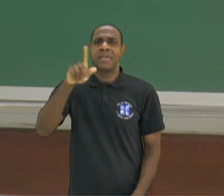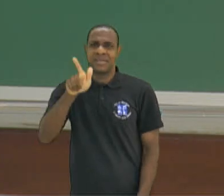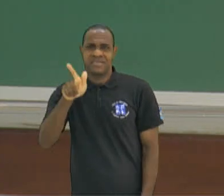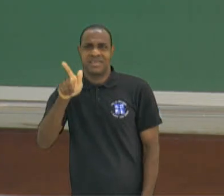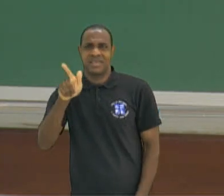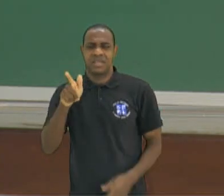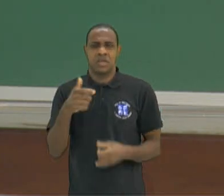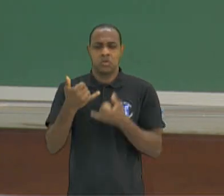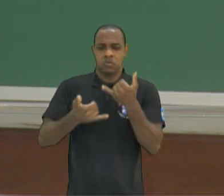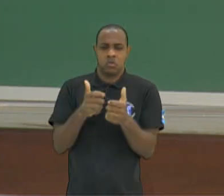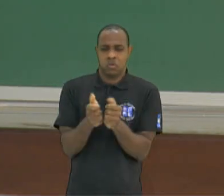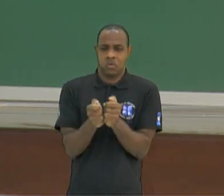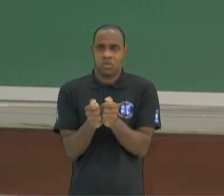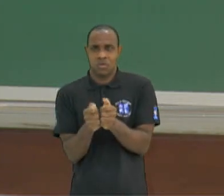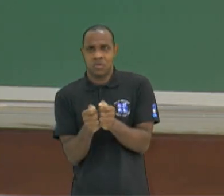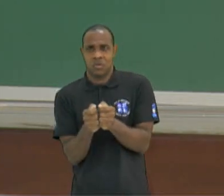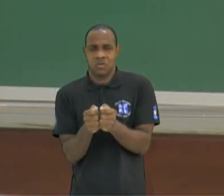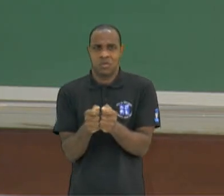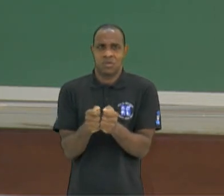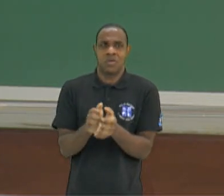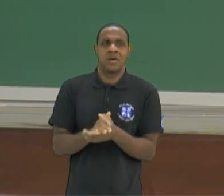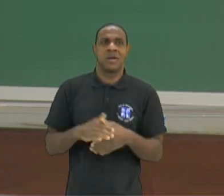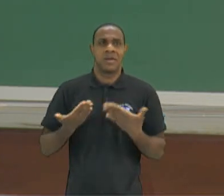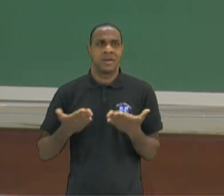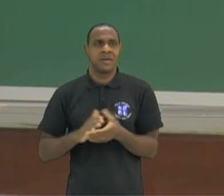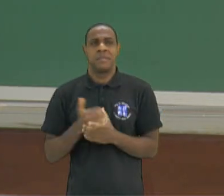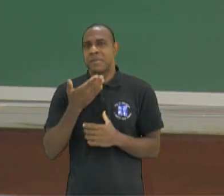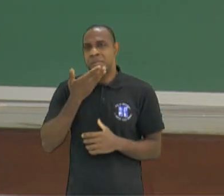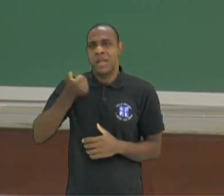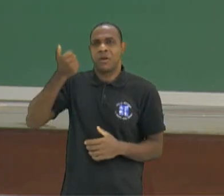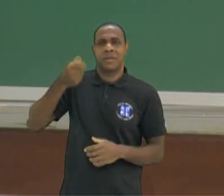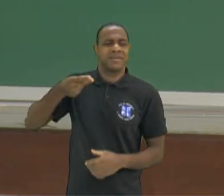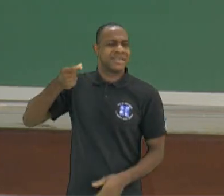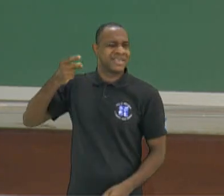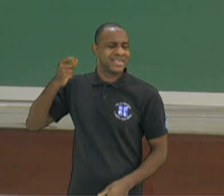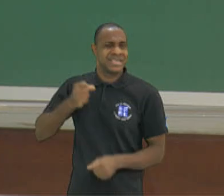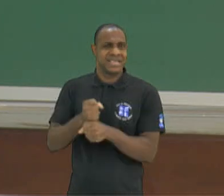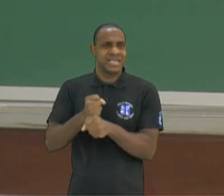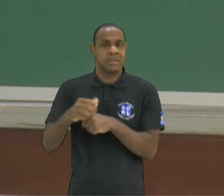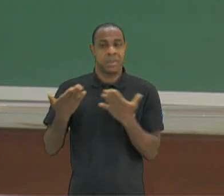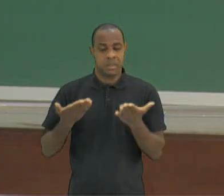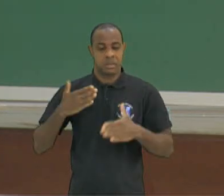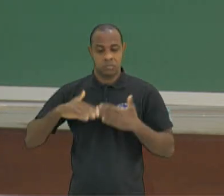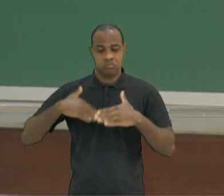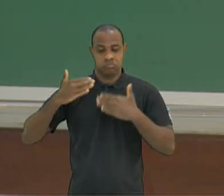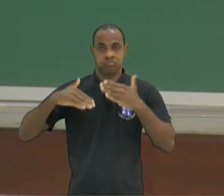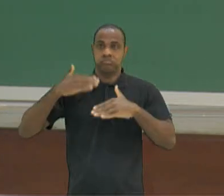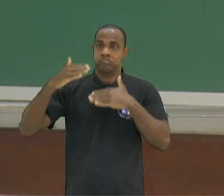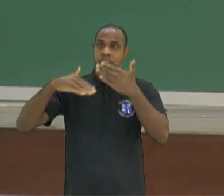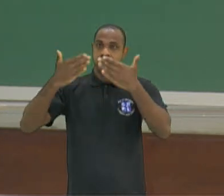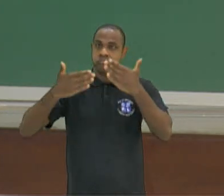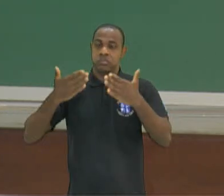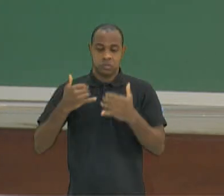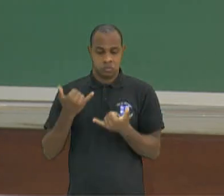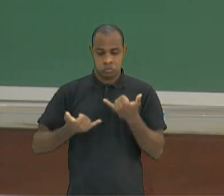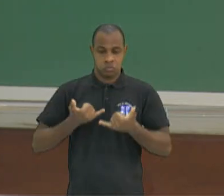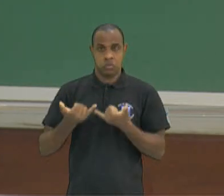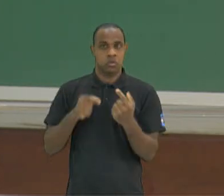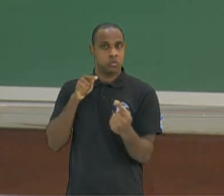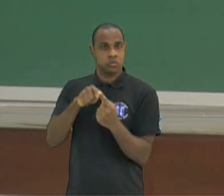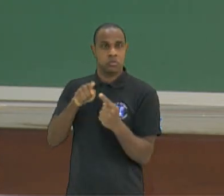foi considerado um dos melhores por vários anos. Entretanto, com o desenvolvimento desse tipo de jogo,